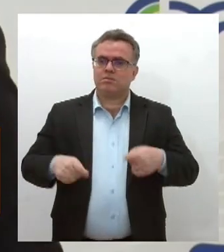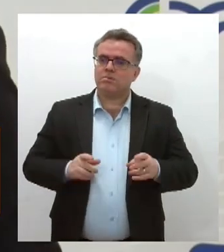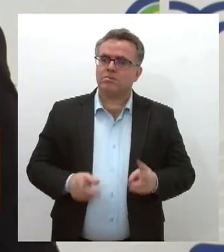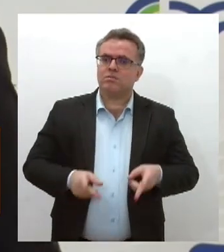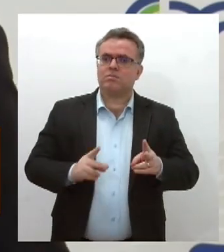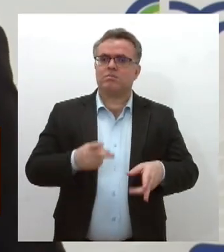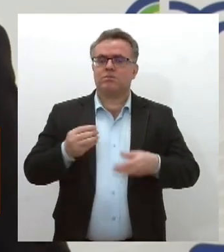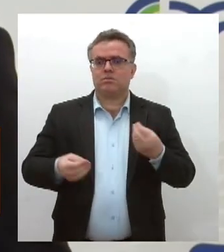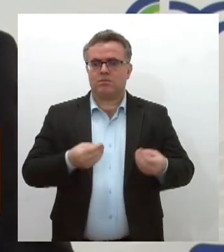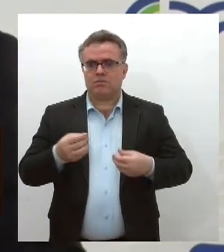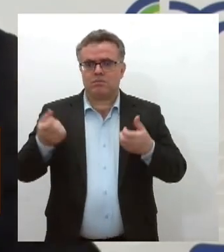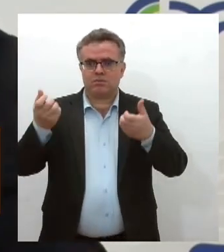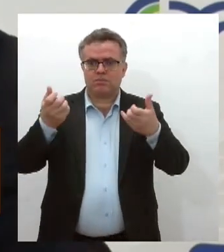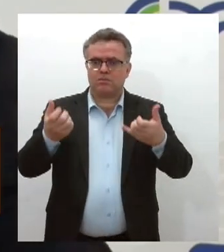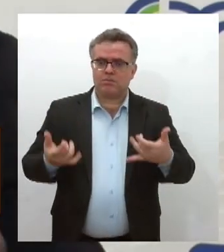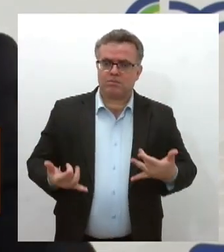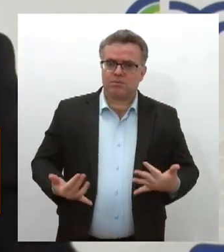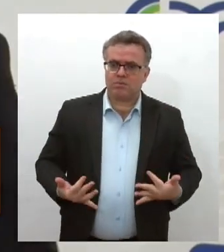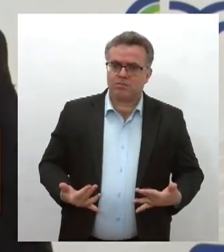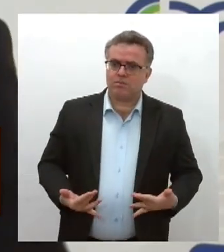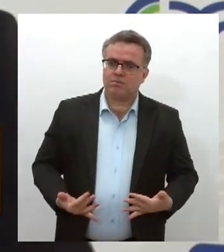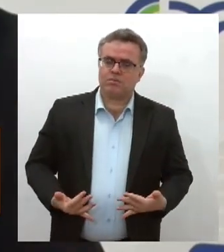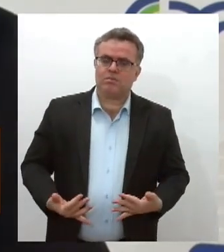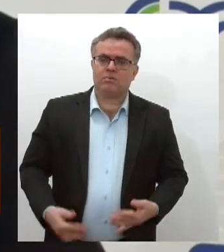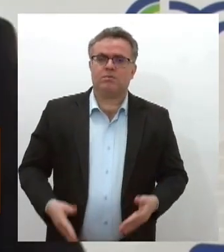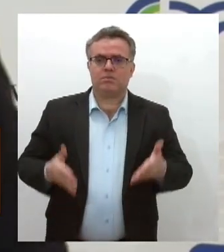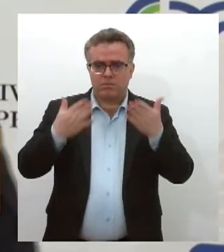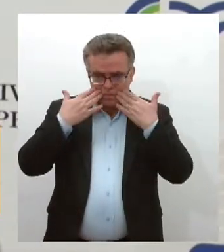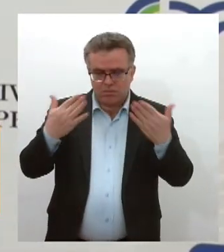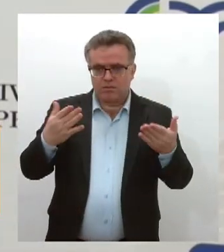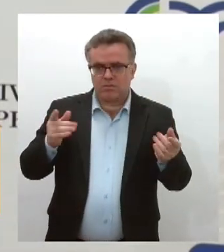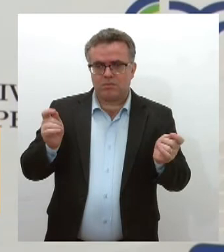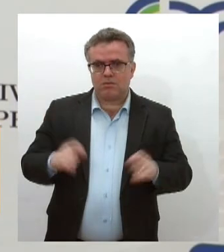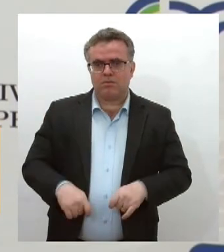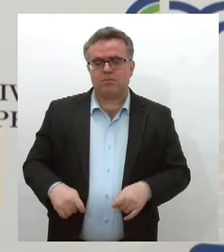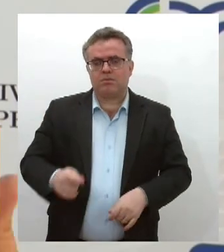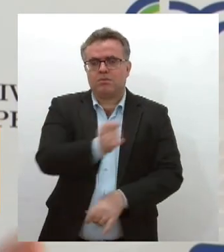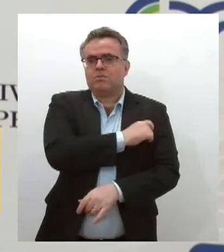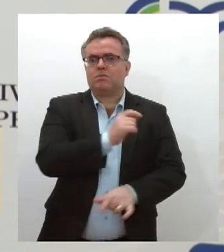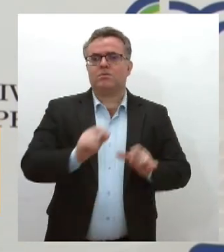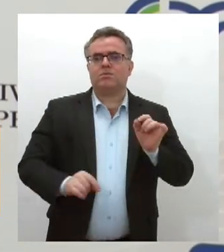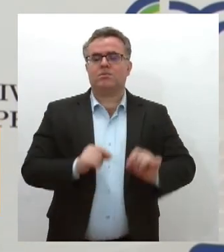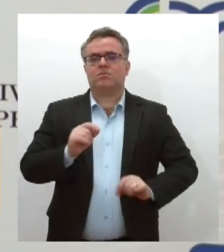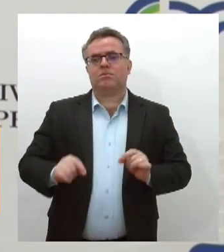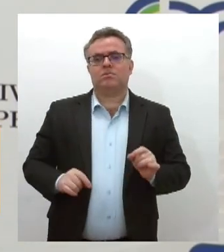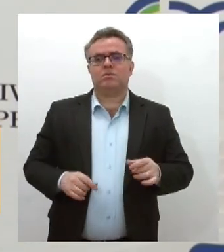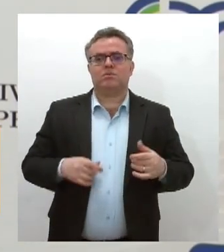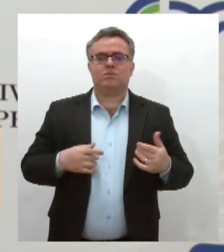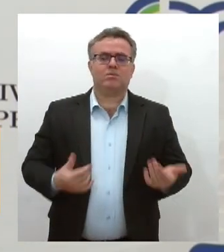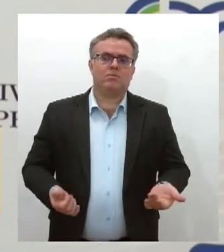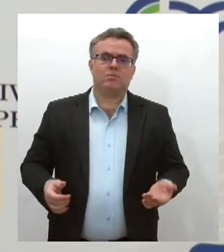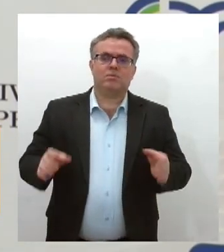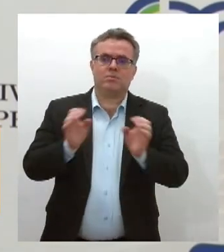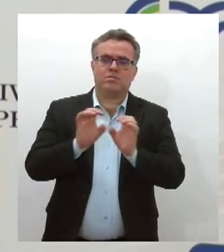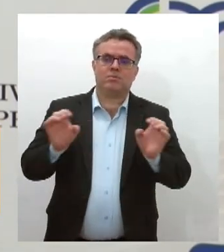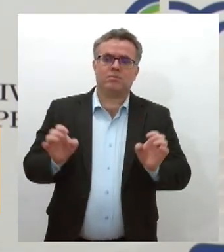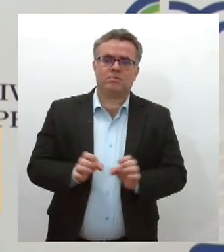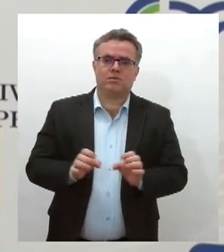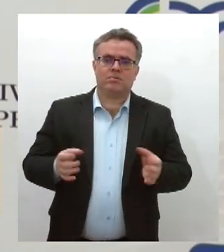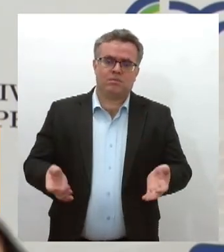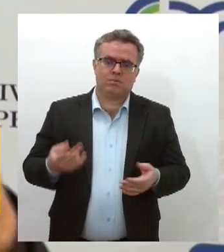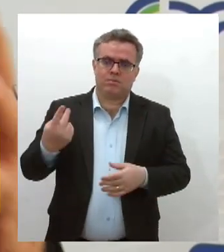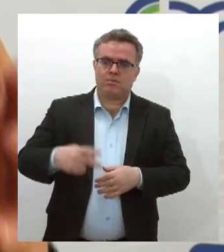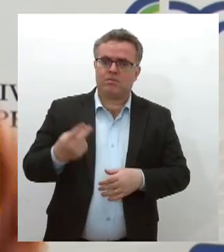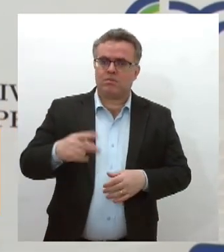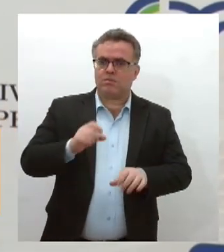de explicar, de deixar bem evidente para os alunos como é que funcionam as estruturas de poder no nosso Estado. Né? Quando eu